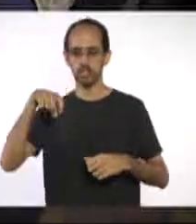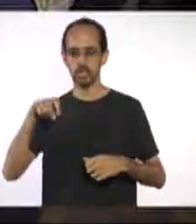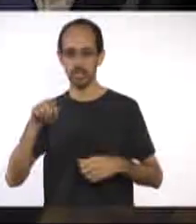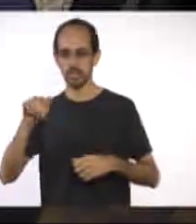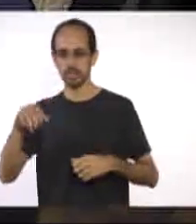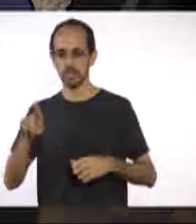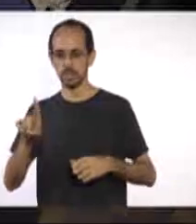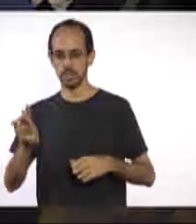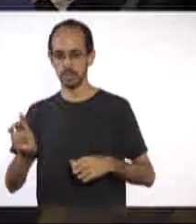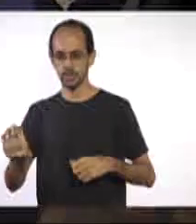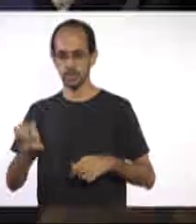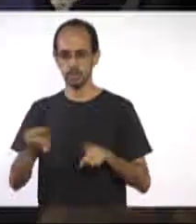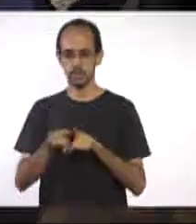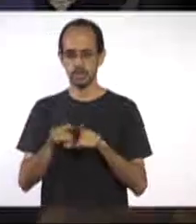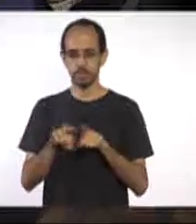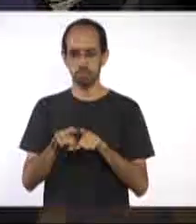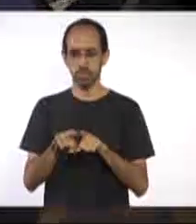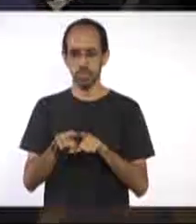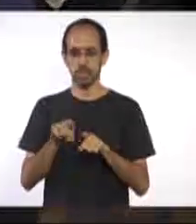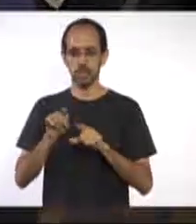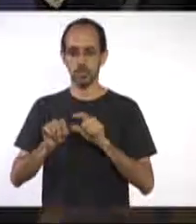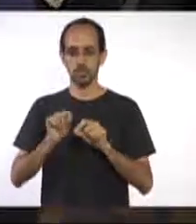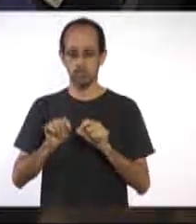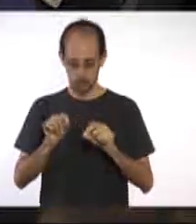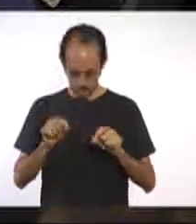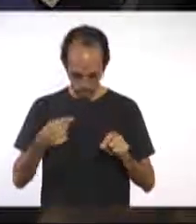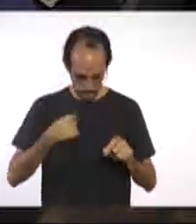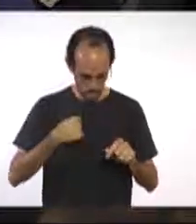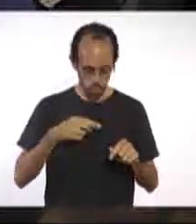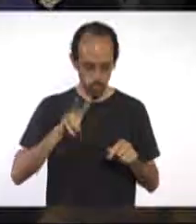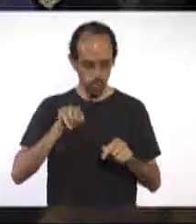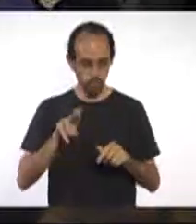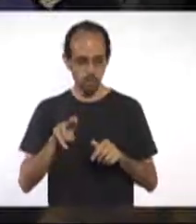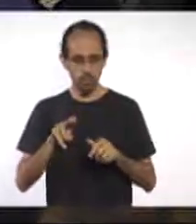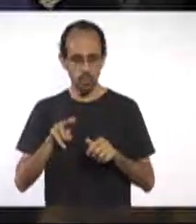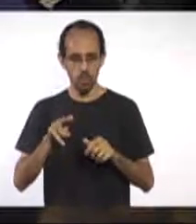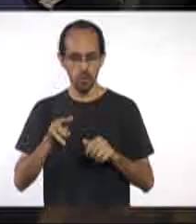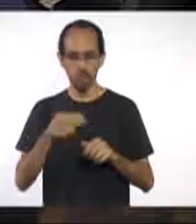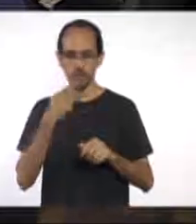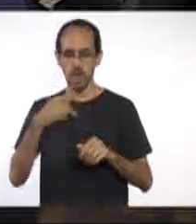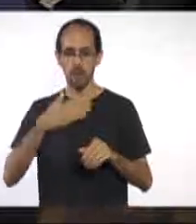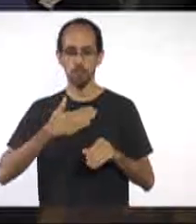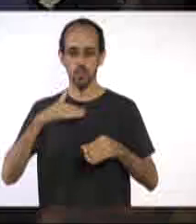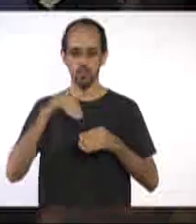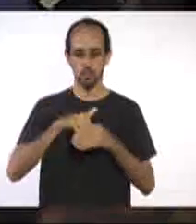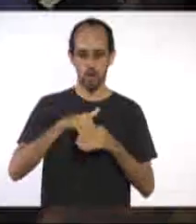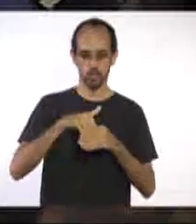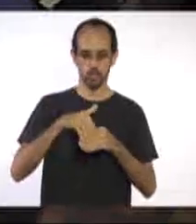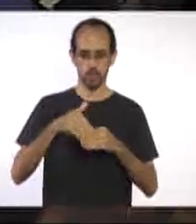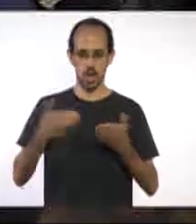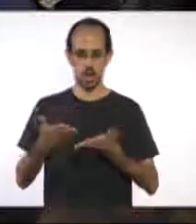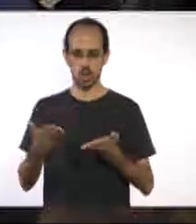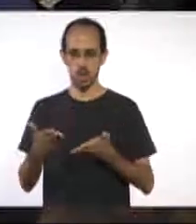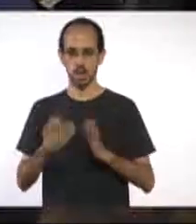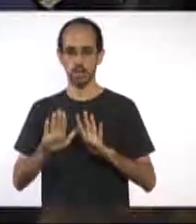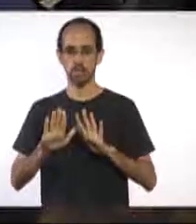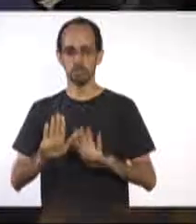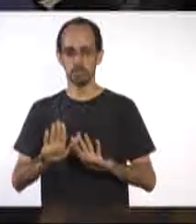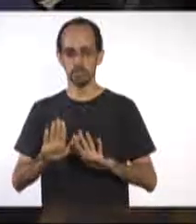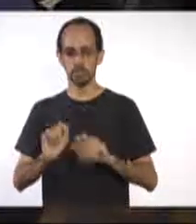presentes. Presidente, eu não vou proferir o meu voto agora, porque eu faço Não, até... é só a sua preleção primeiro. eu faço até